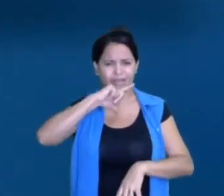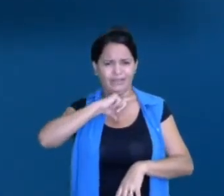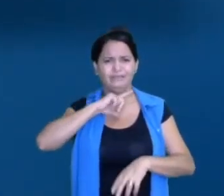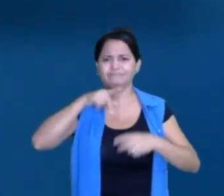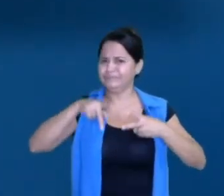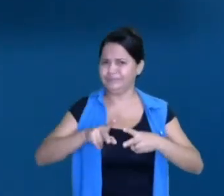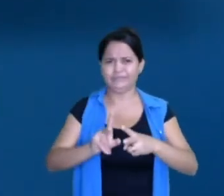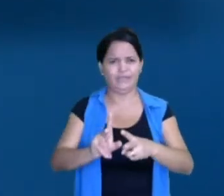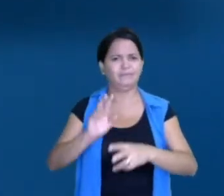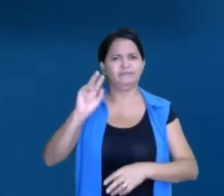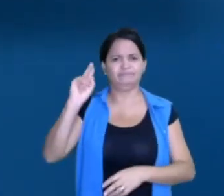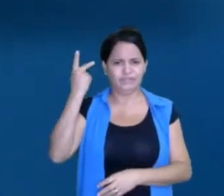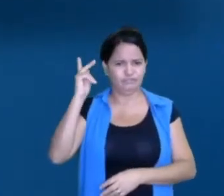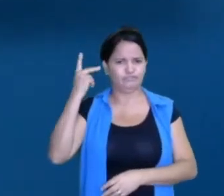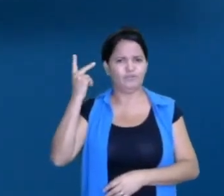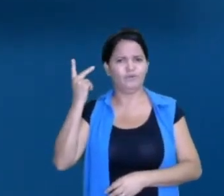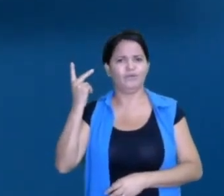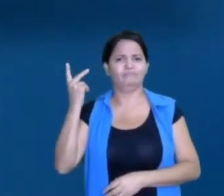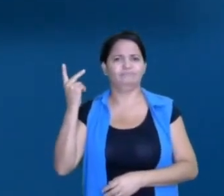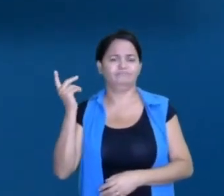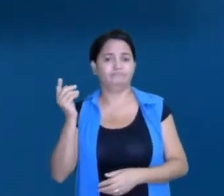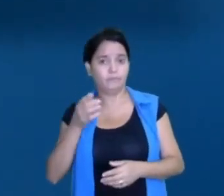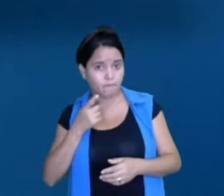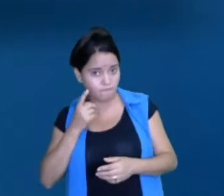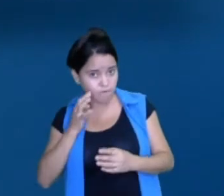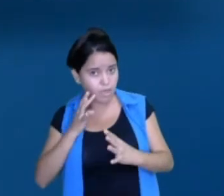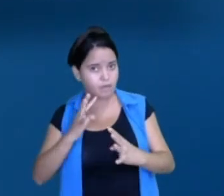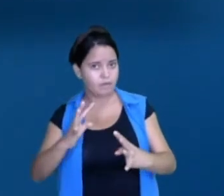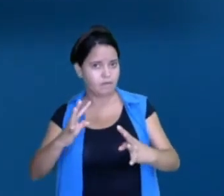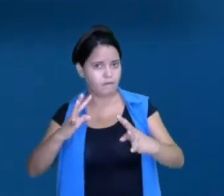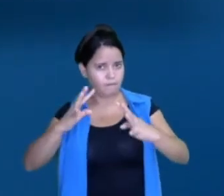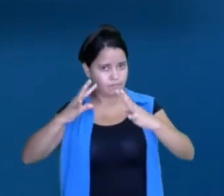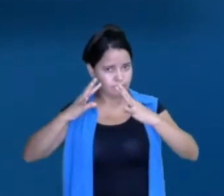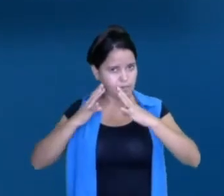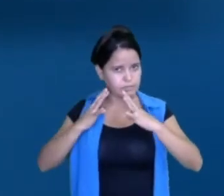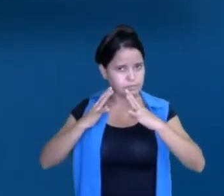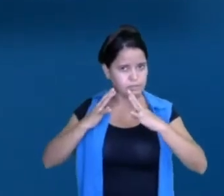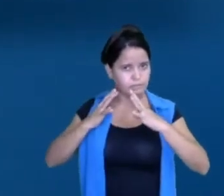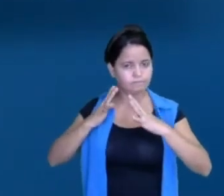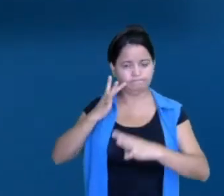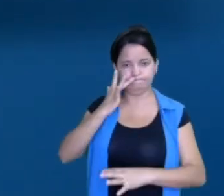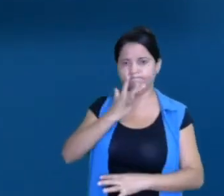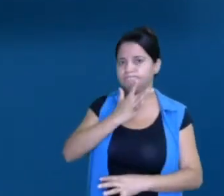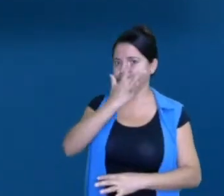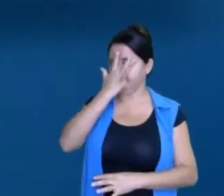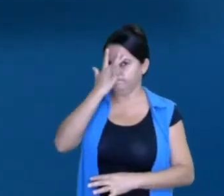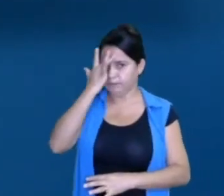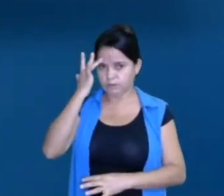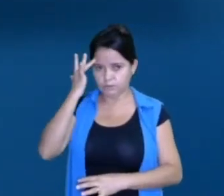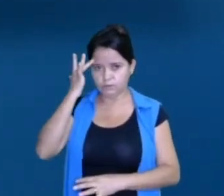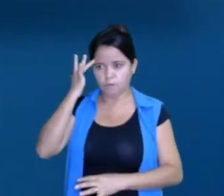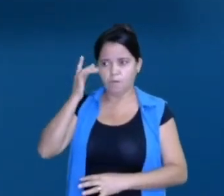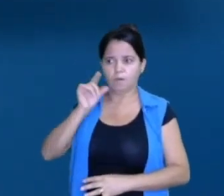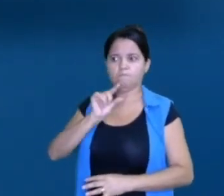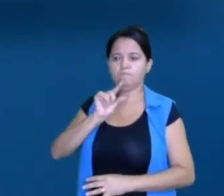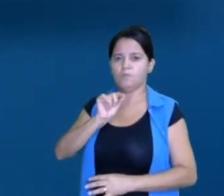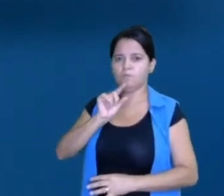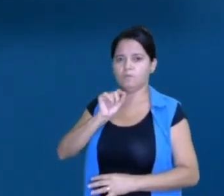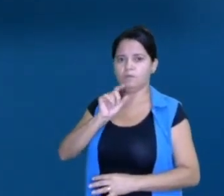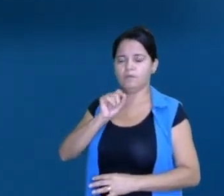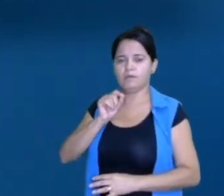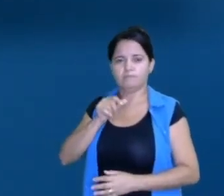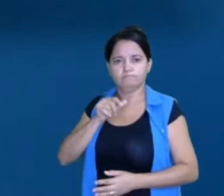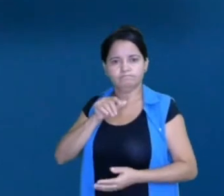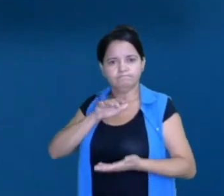Tá? Prestem atenção nesse caso. O explorador, né, por sua vez, ele